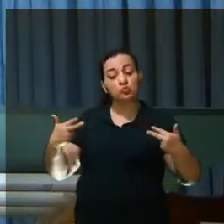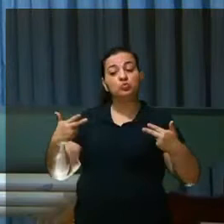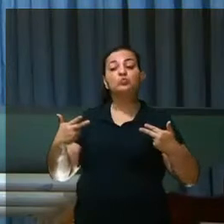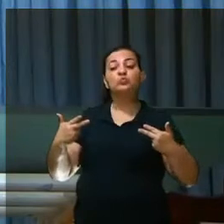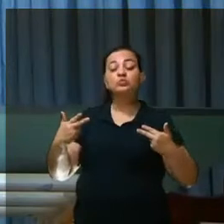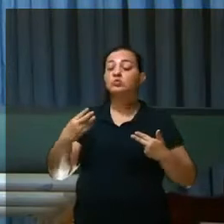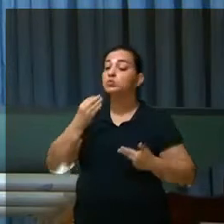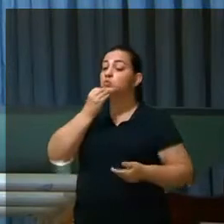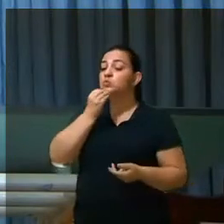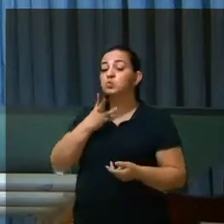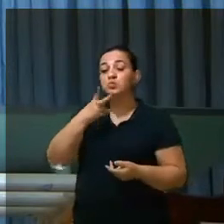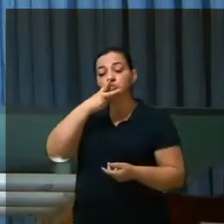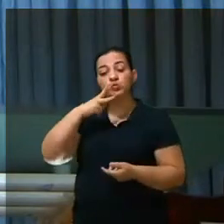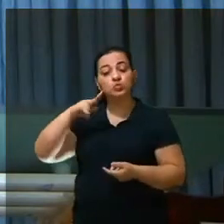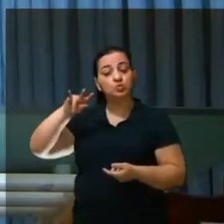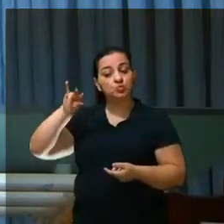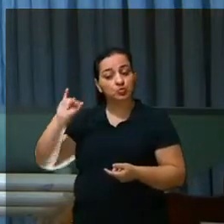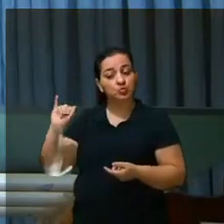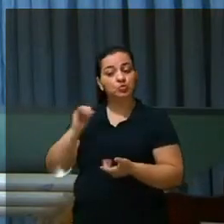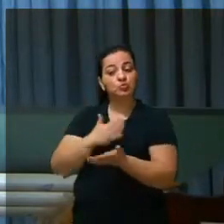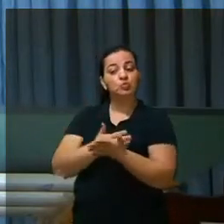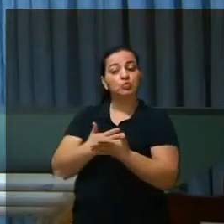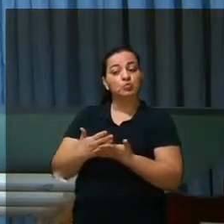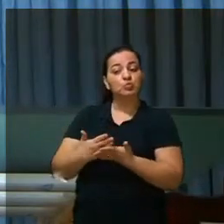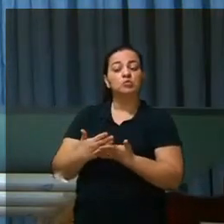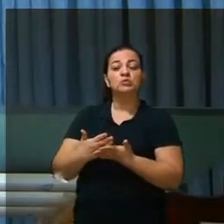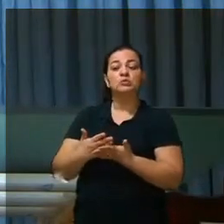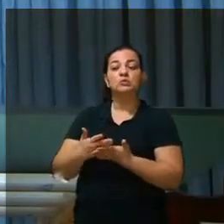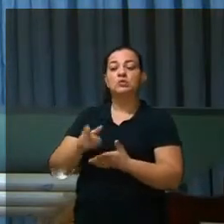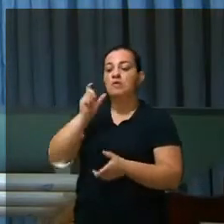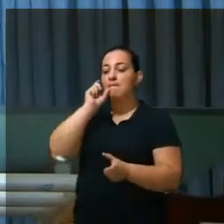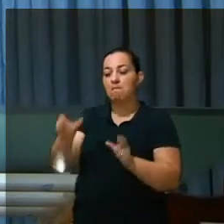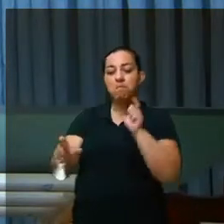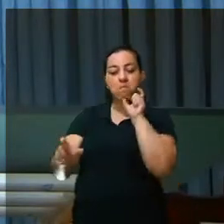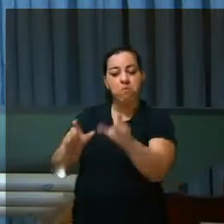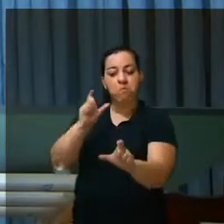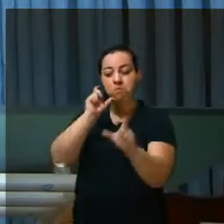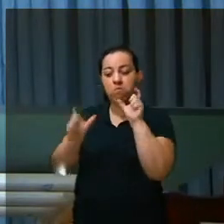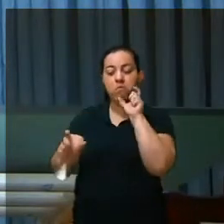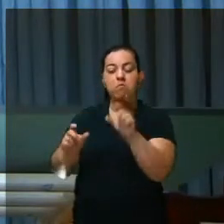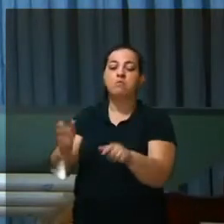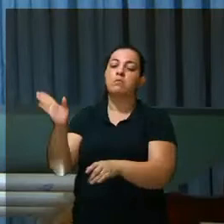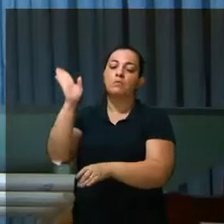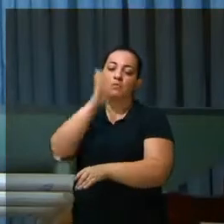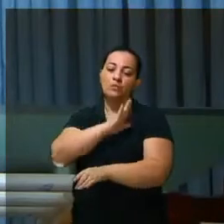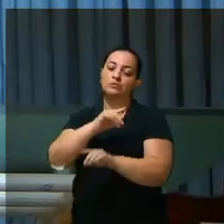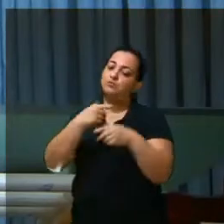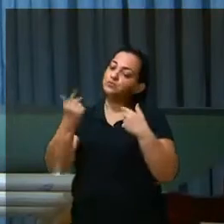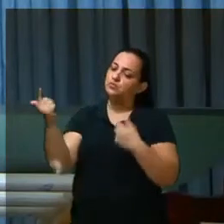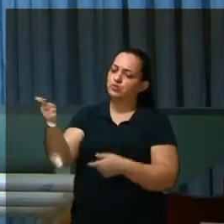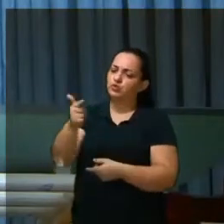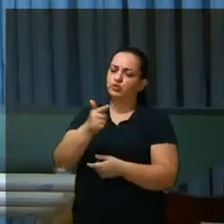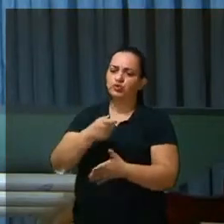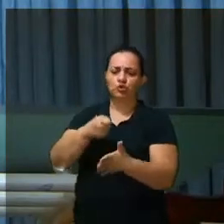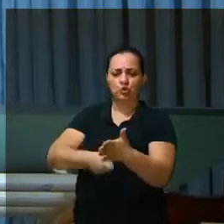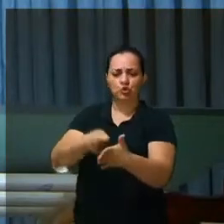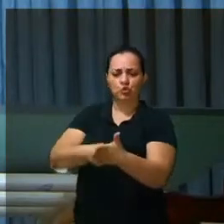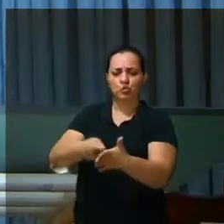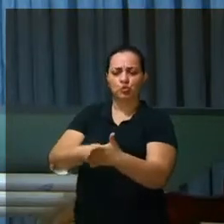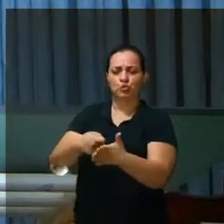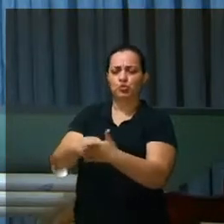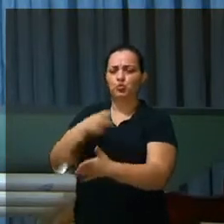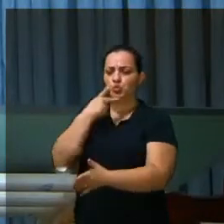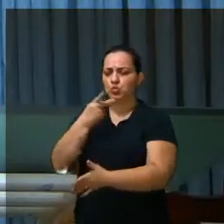bom pai ele não vem só somente e corrigindo